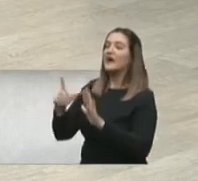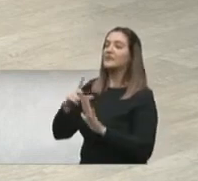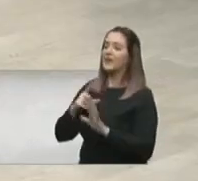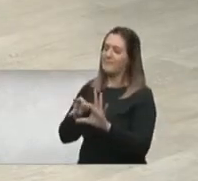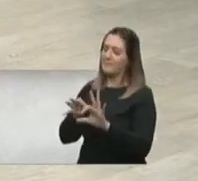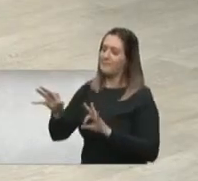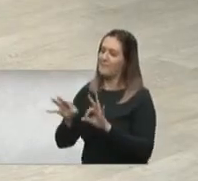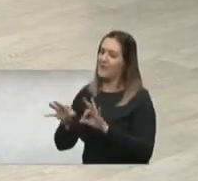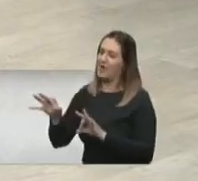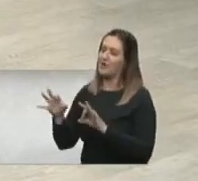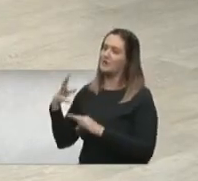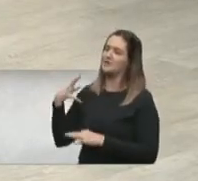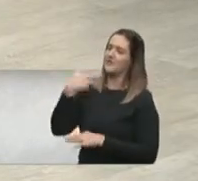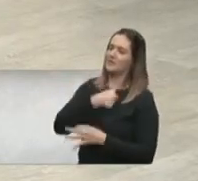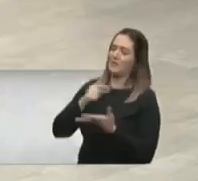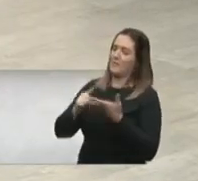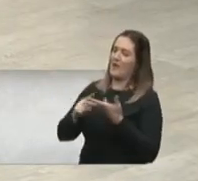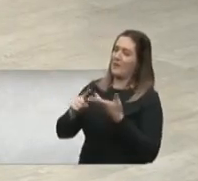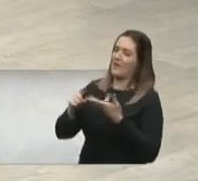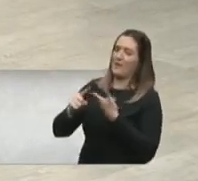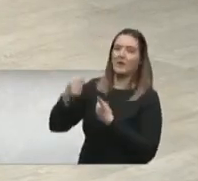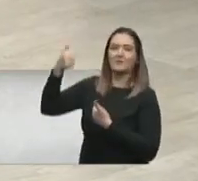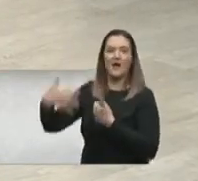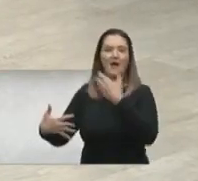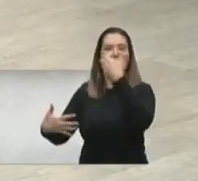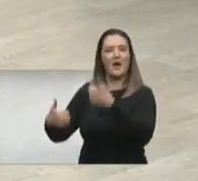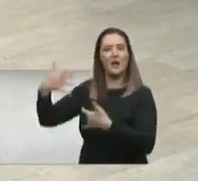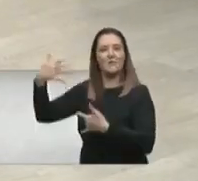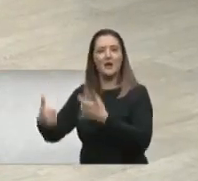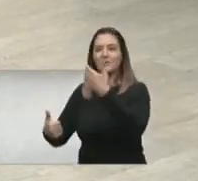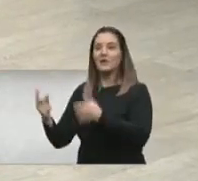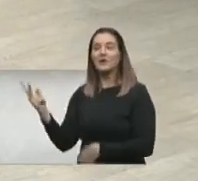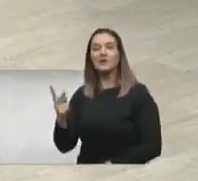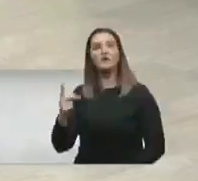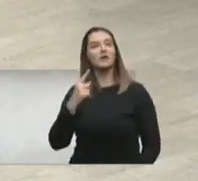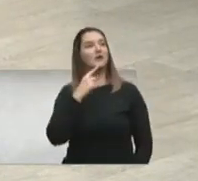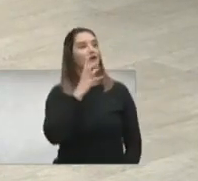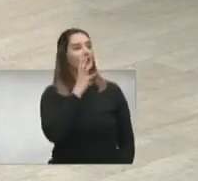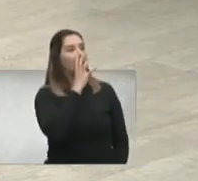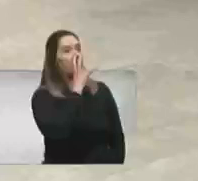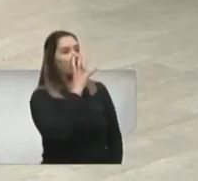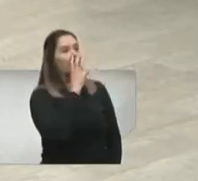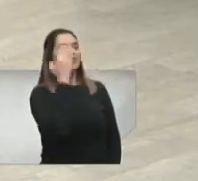então a partir daí que Deus começa a preparar, claro, o ser humano para entender,